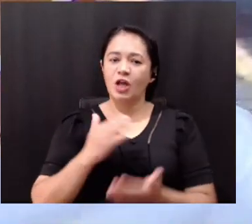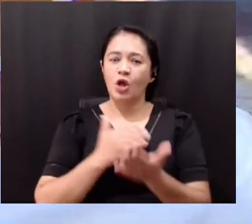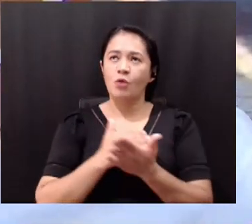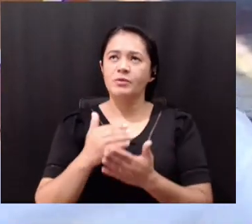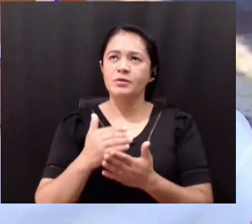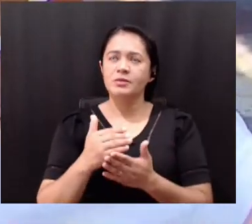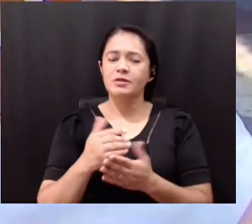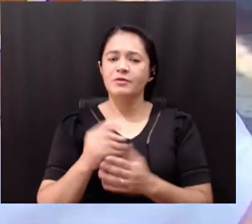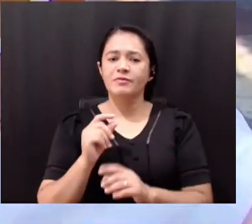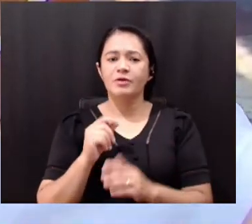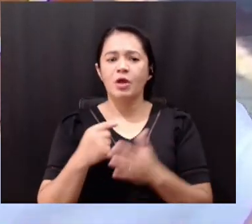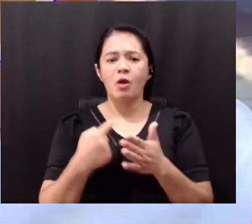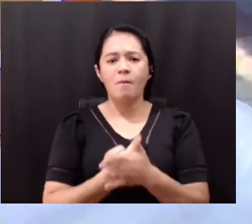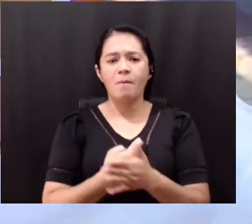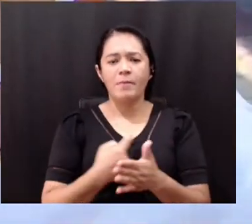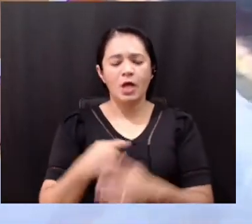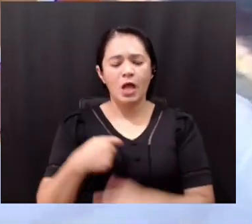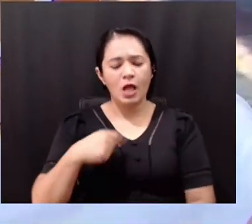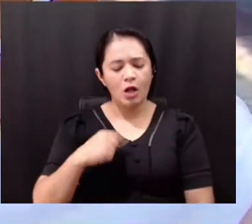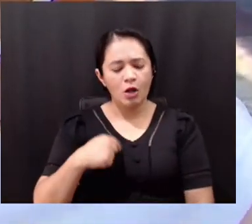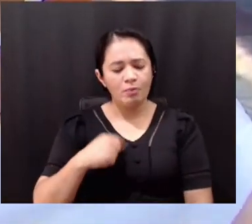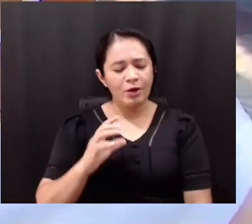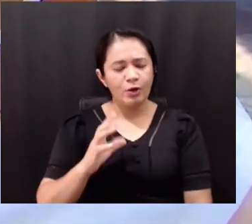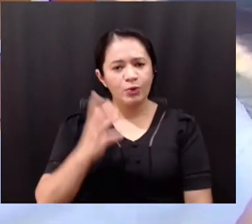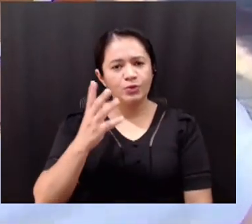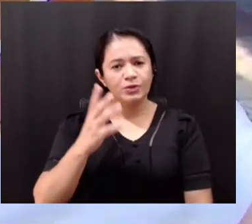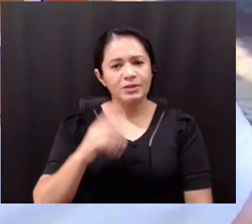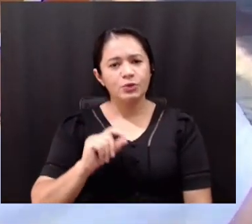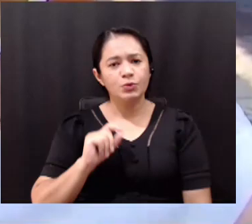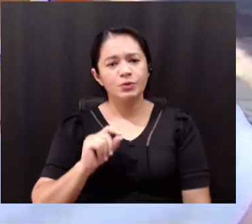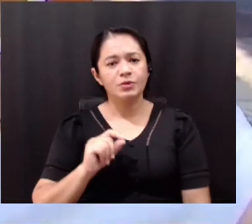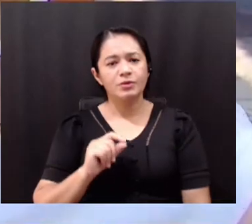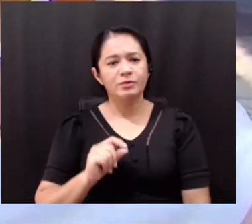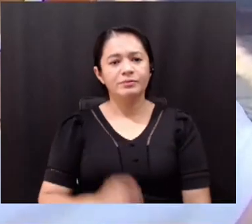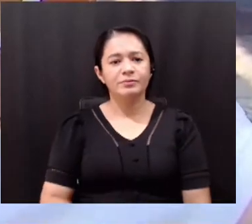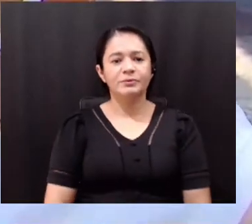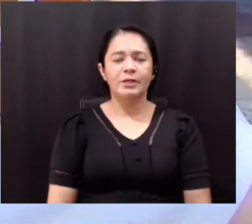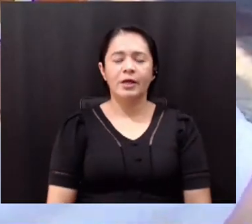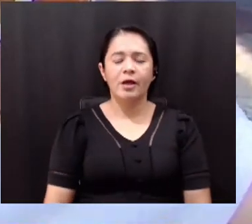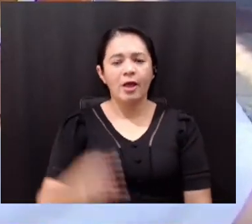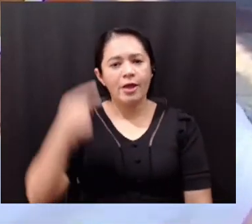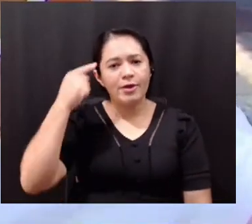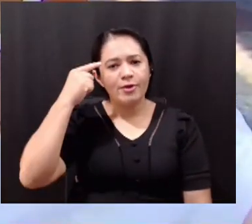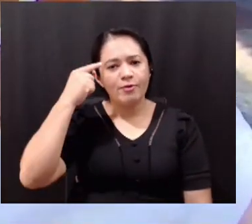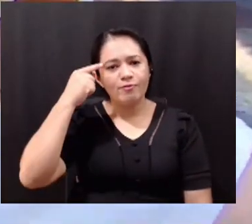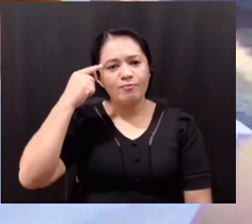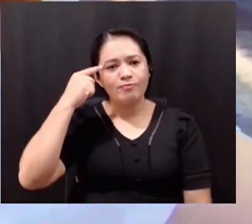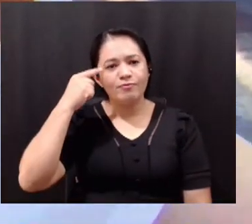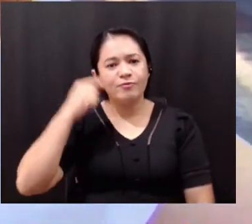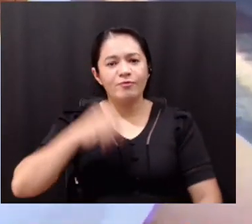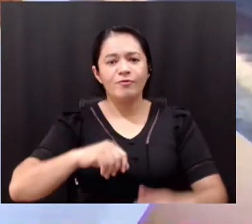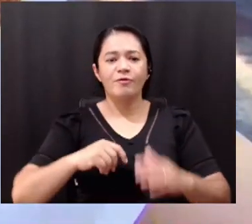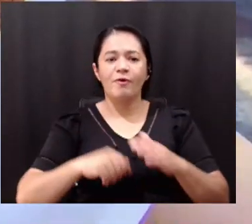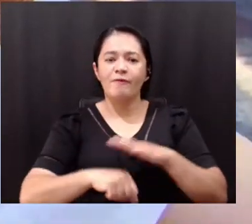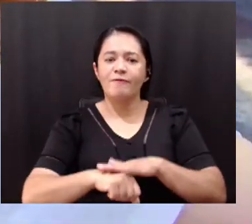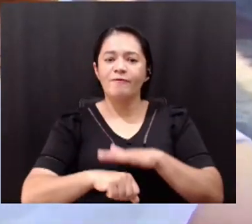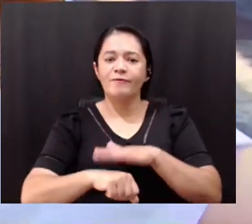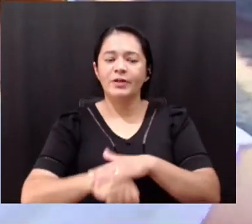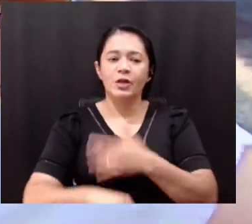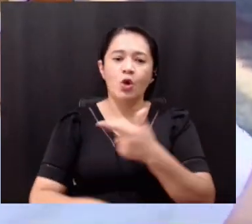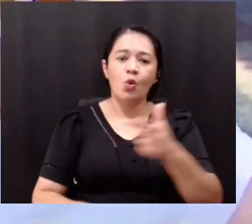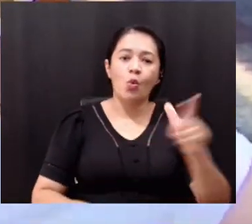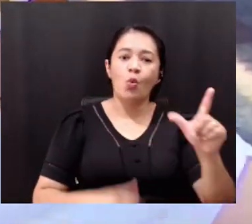acontecendo comigo. Aí eu tratei de fazer outras coisas além do